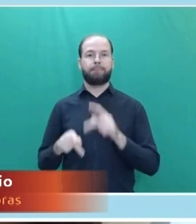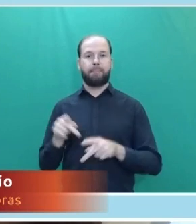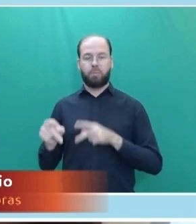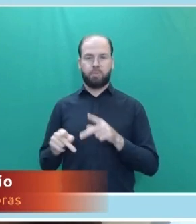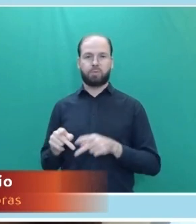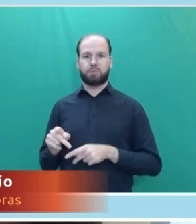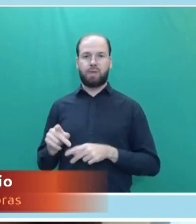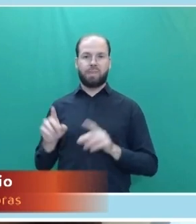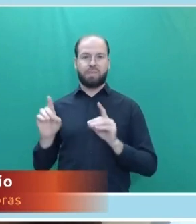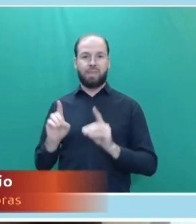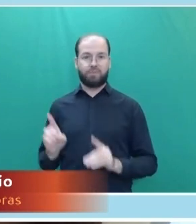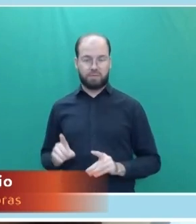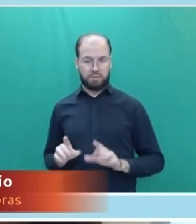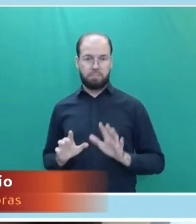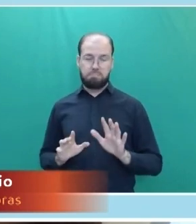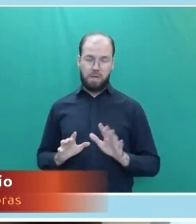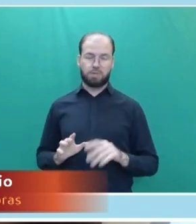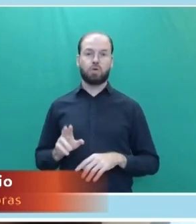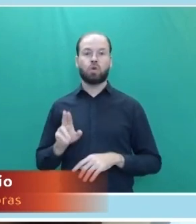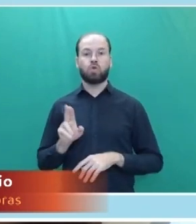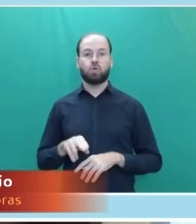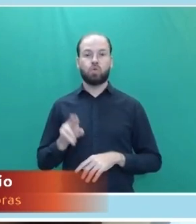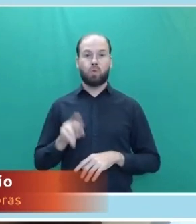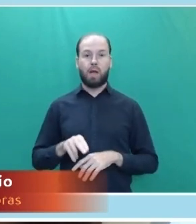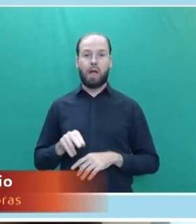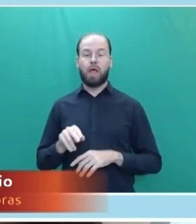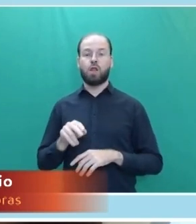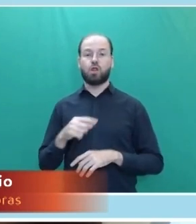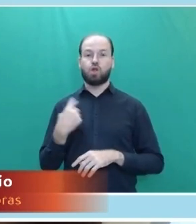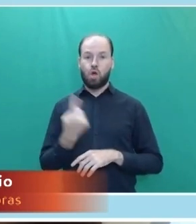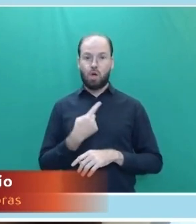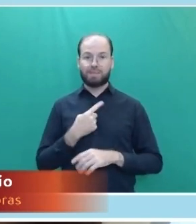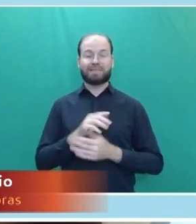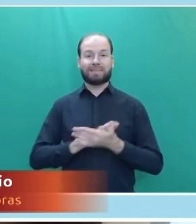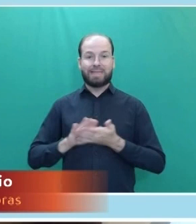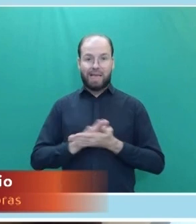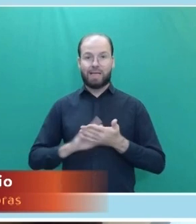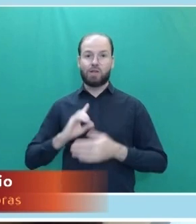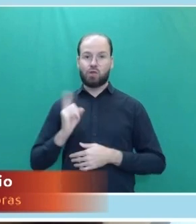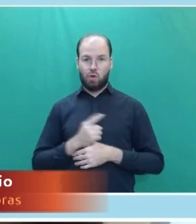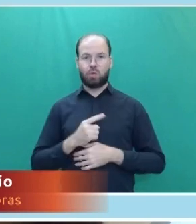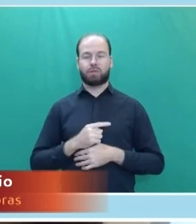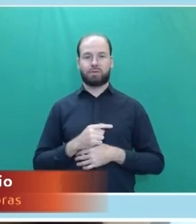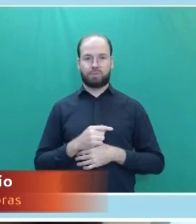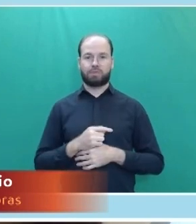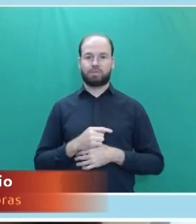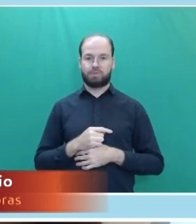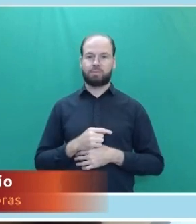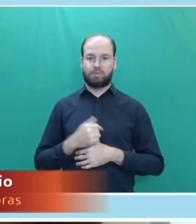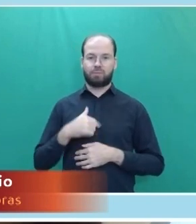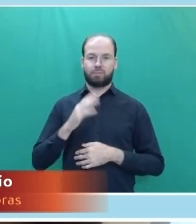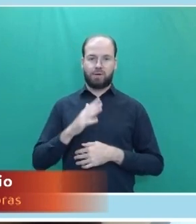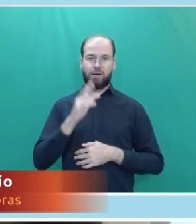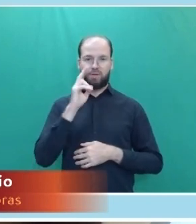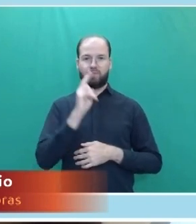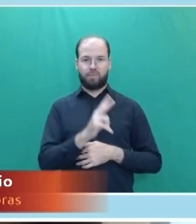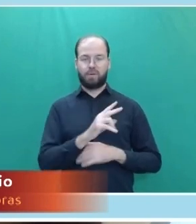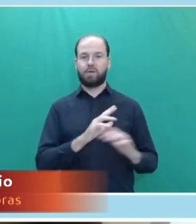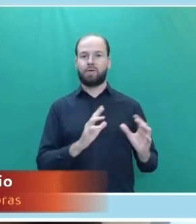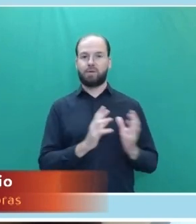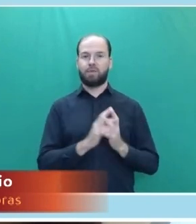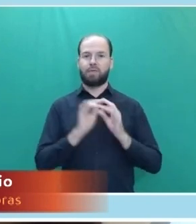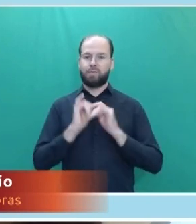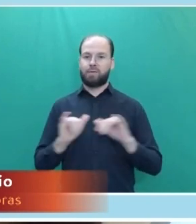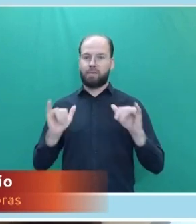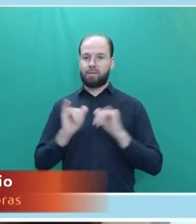com deficiência, mas é nunca nós sem nós. Eu não sei se é exatamente dessa comunidade, mas eu já ouvi muito quando a gente fala sobre isso.